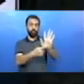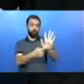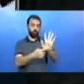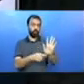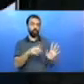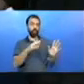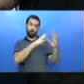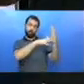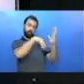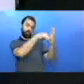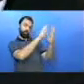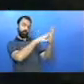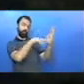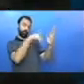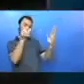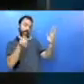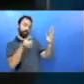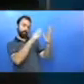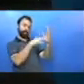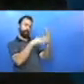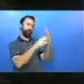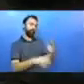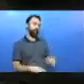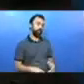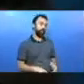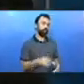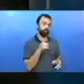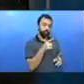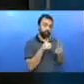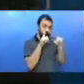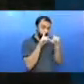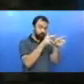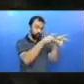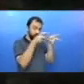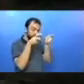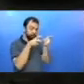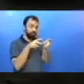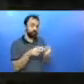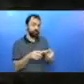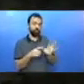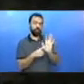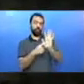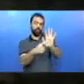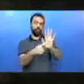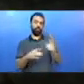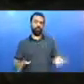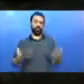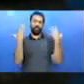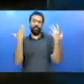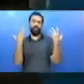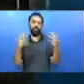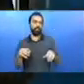obra, pintando uma outra obra. Agora observem, vocês conseguem ver aqui que está representada realmente a festa do Bumba Meu